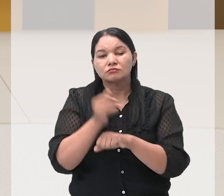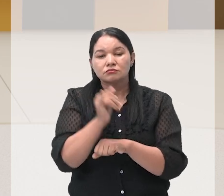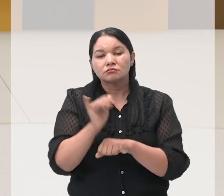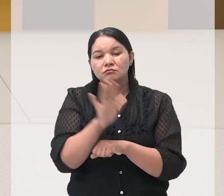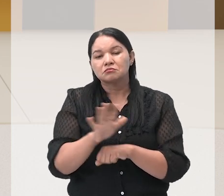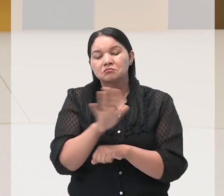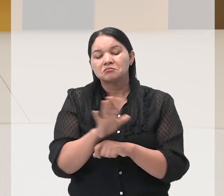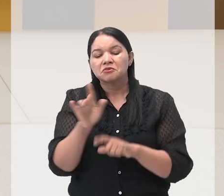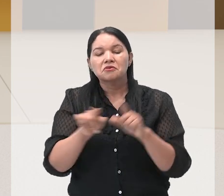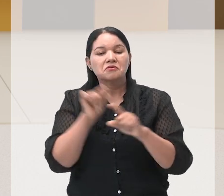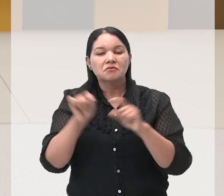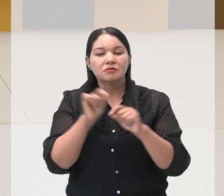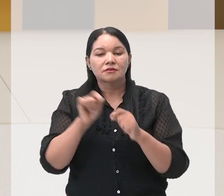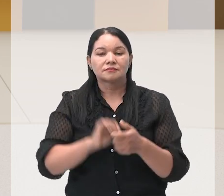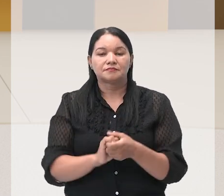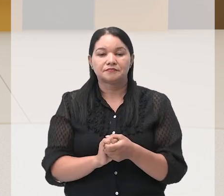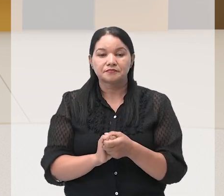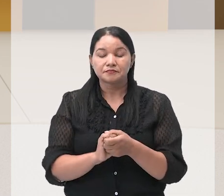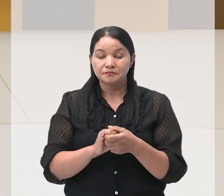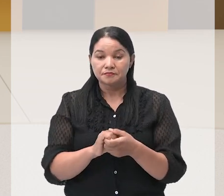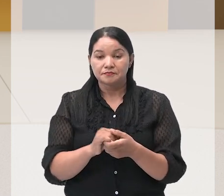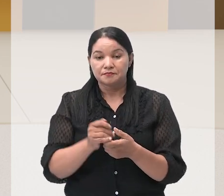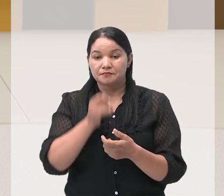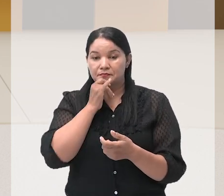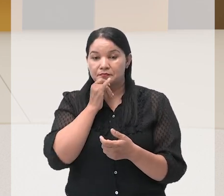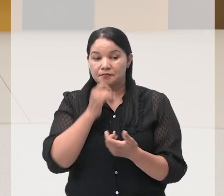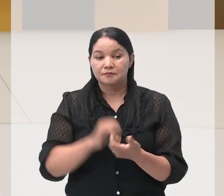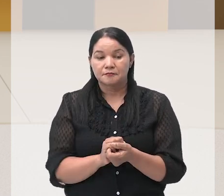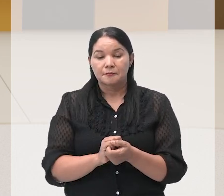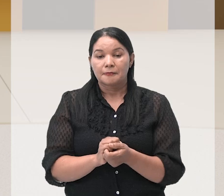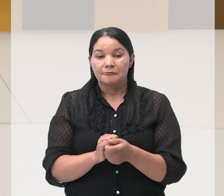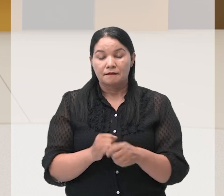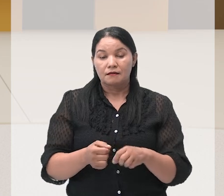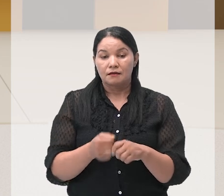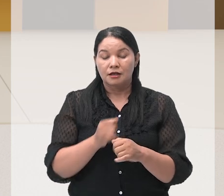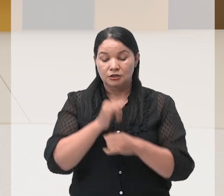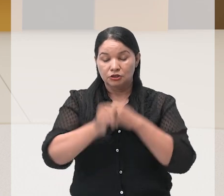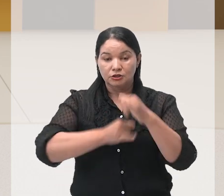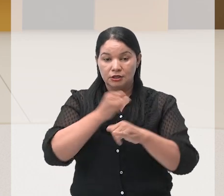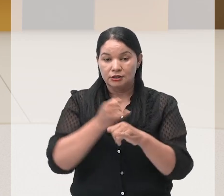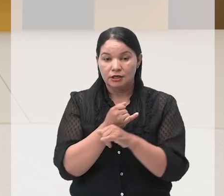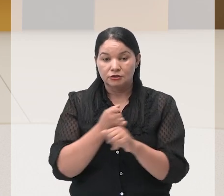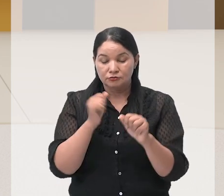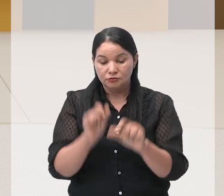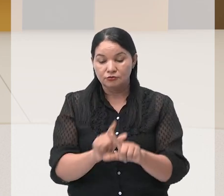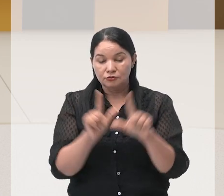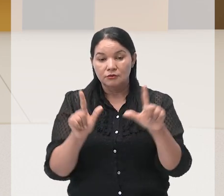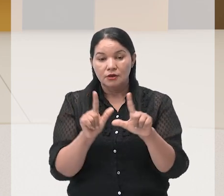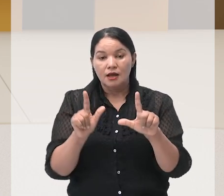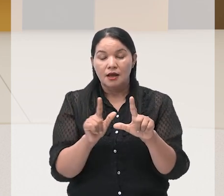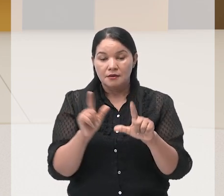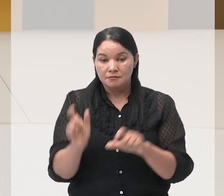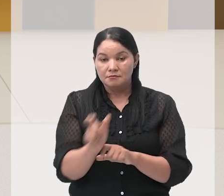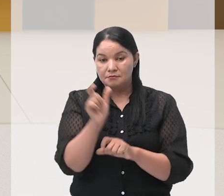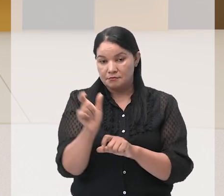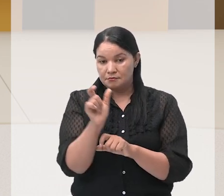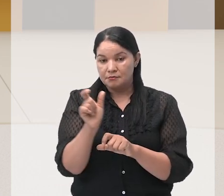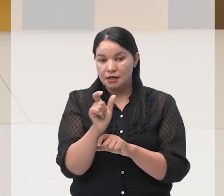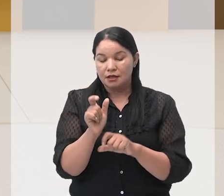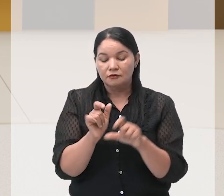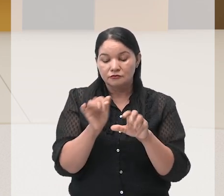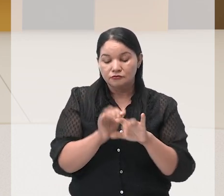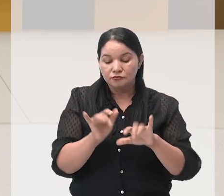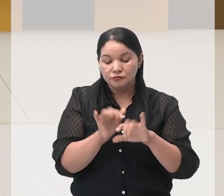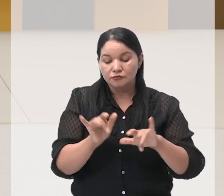por palavras-chave, certo? No entanto, a busca reversa de imagem, você vai fazer o upload da